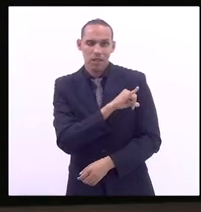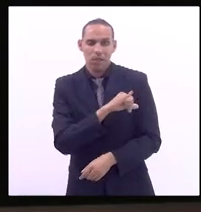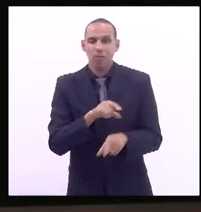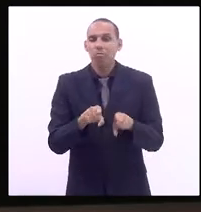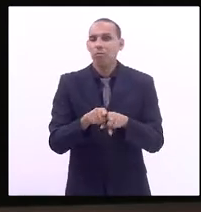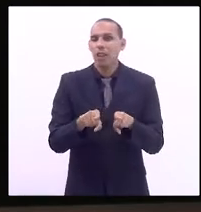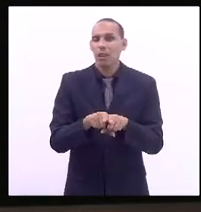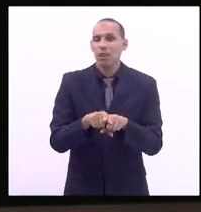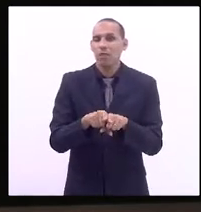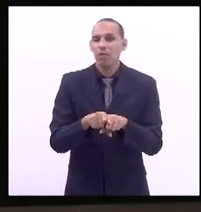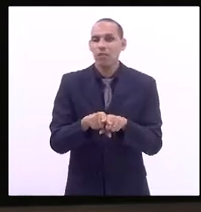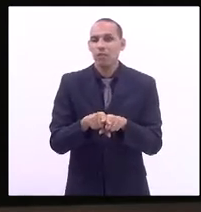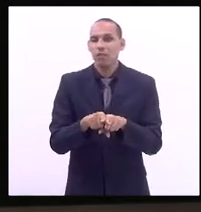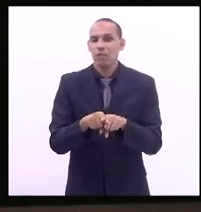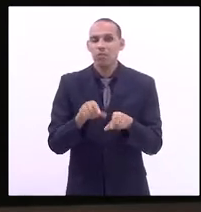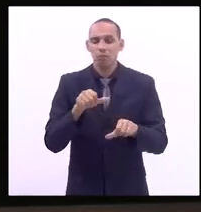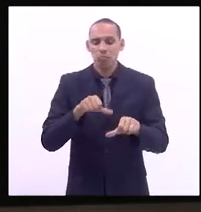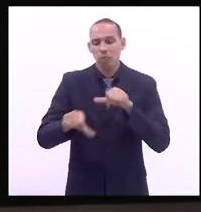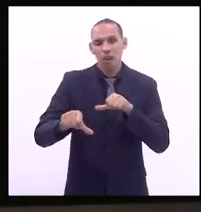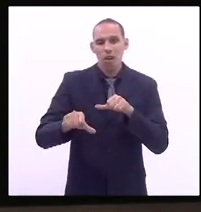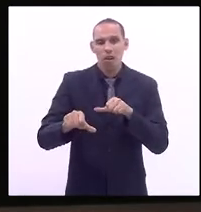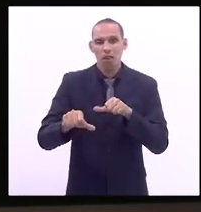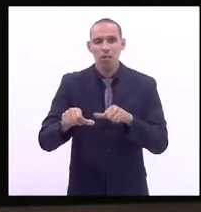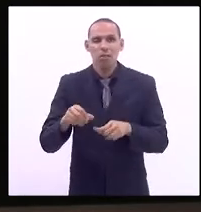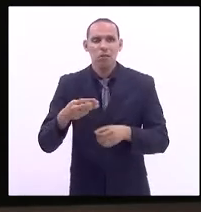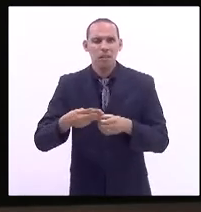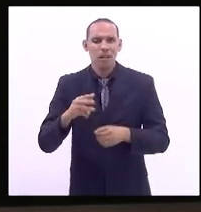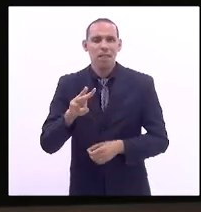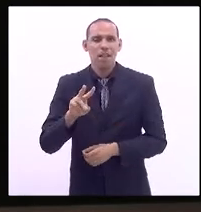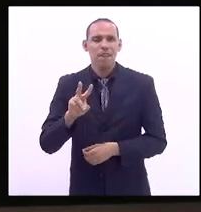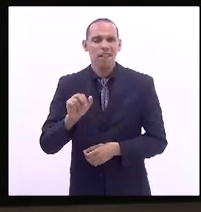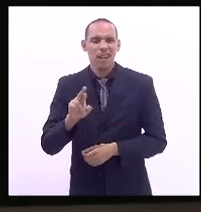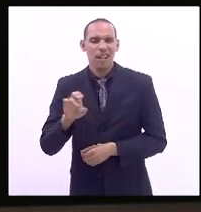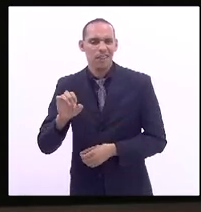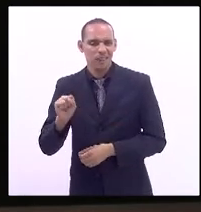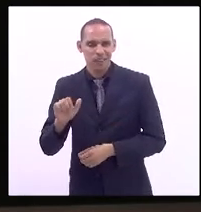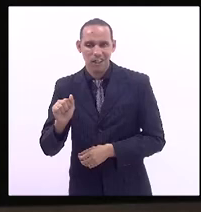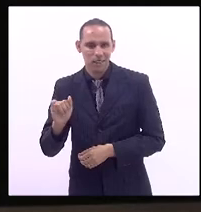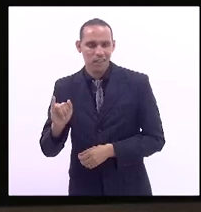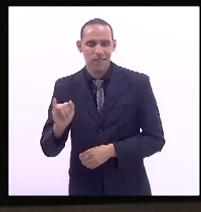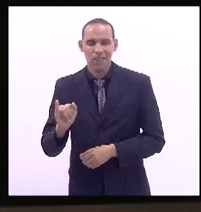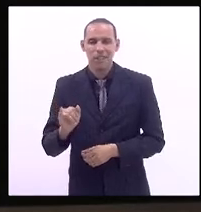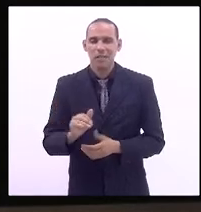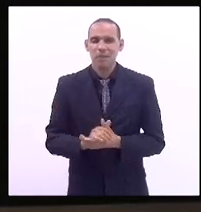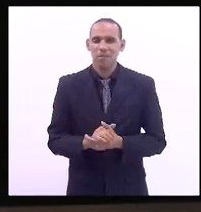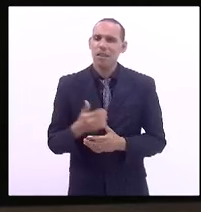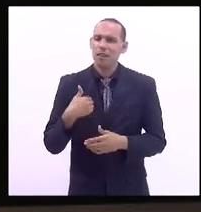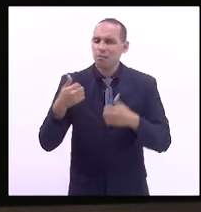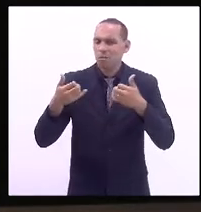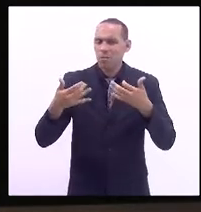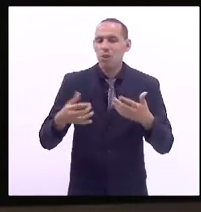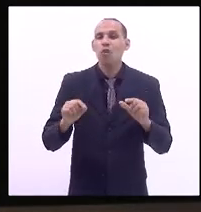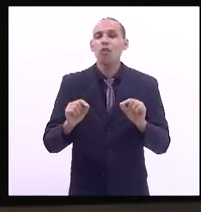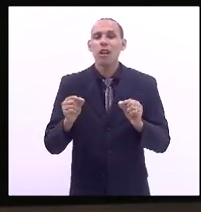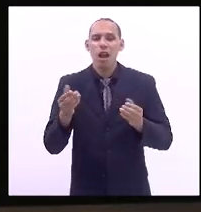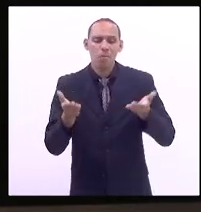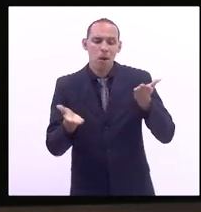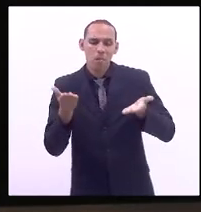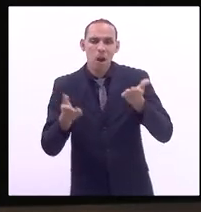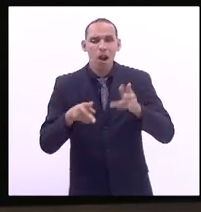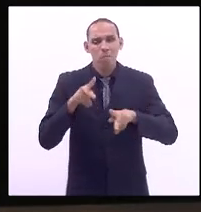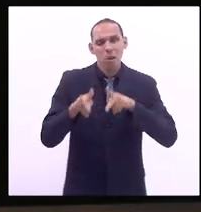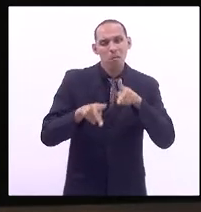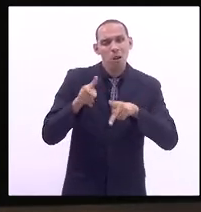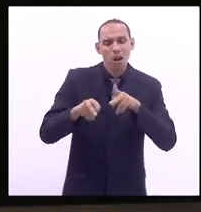também o município vai sair sem nenhum demérito para baixo sai né mas eu digo em termos de proporções de